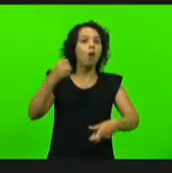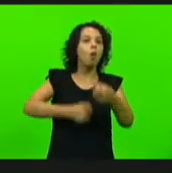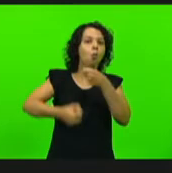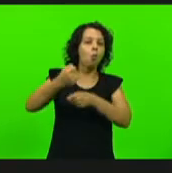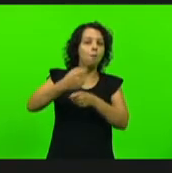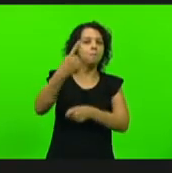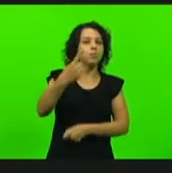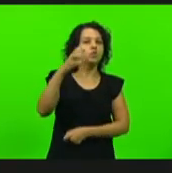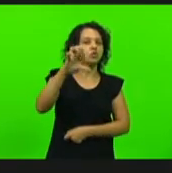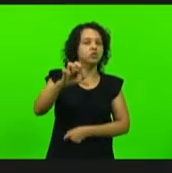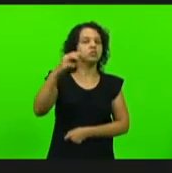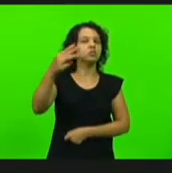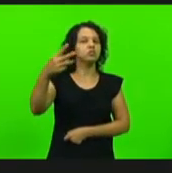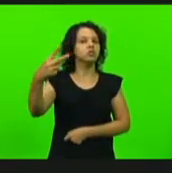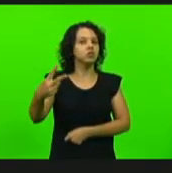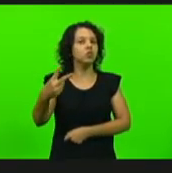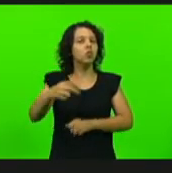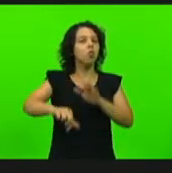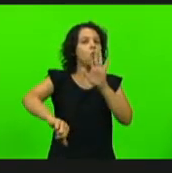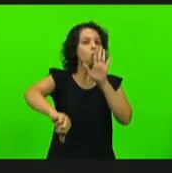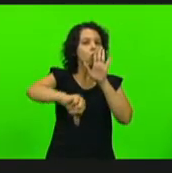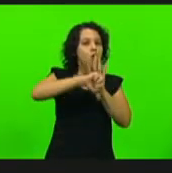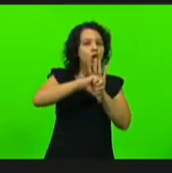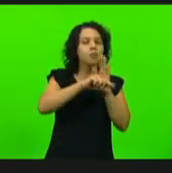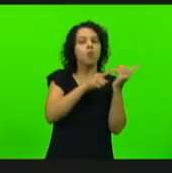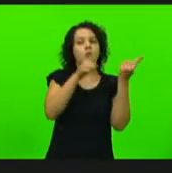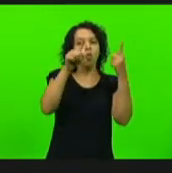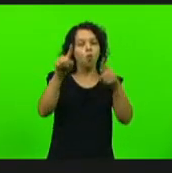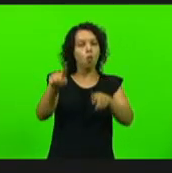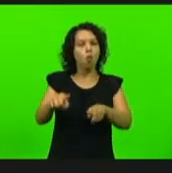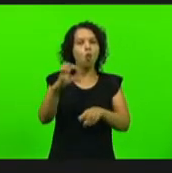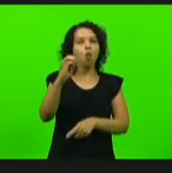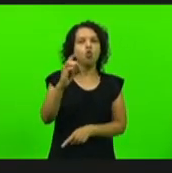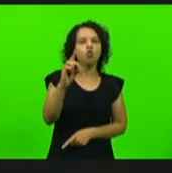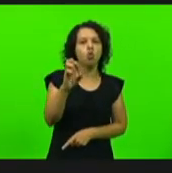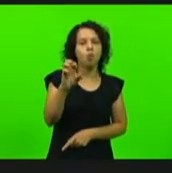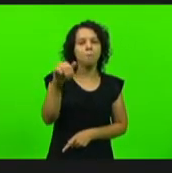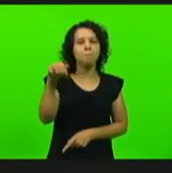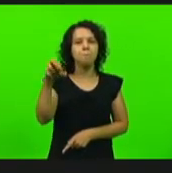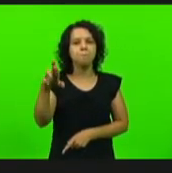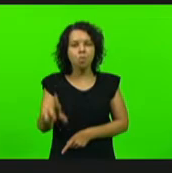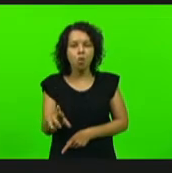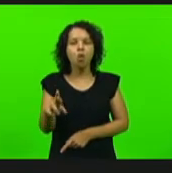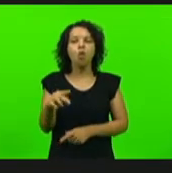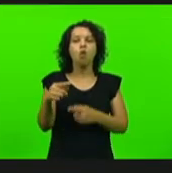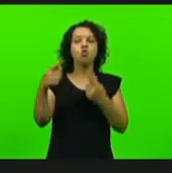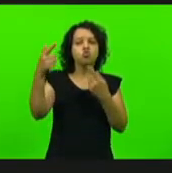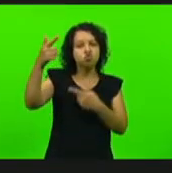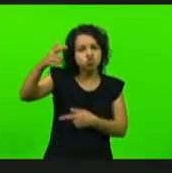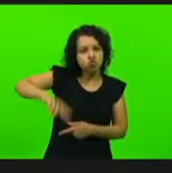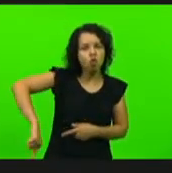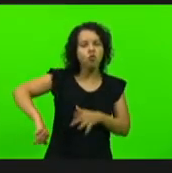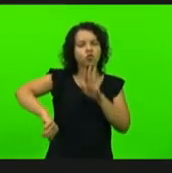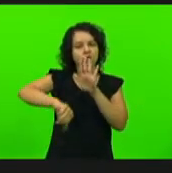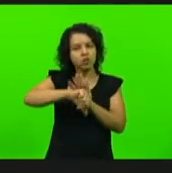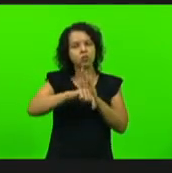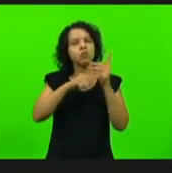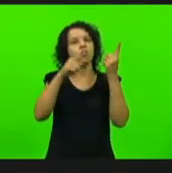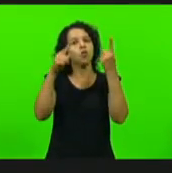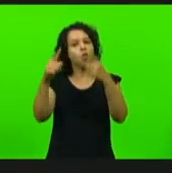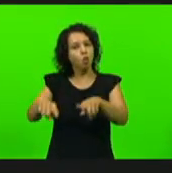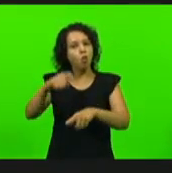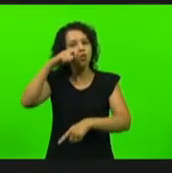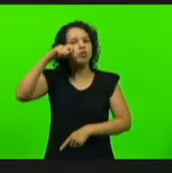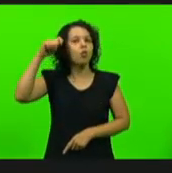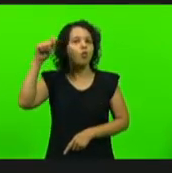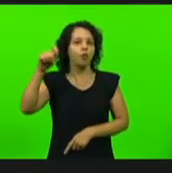1932 o grande crime contra a Ucrânia, chamado Holodomor, o mundo está testemunhando mais um grande crime contra a